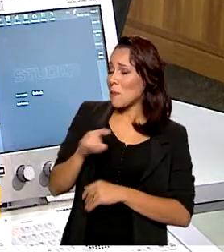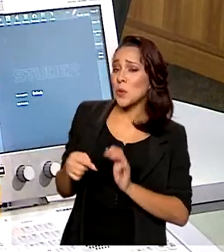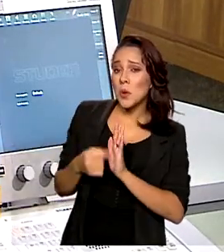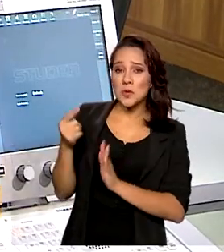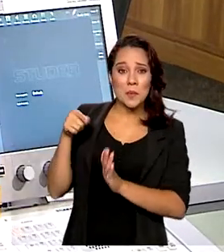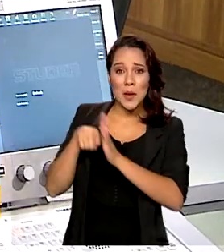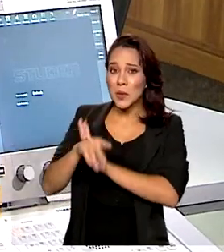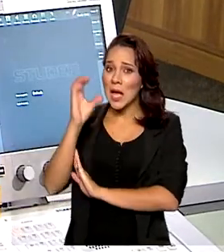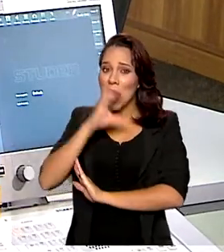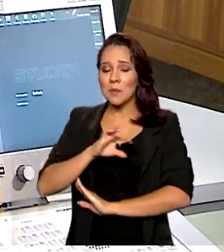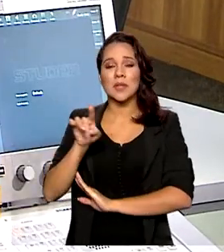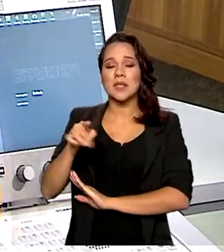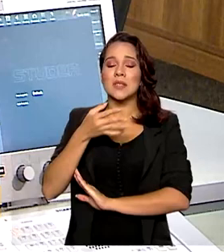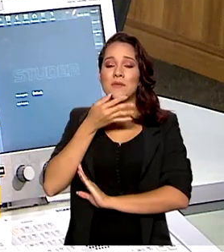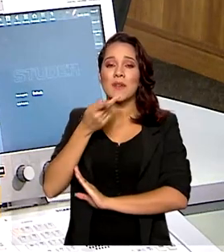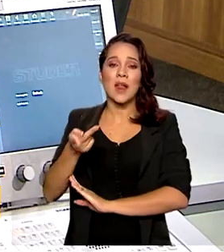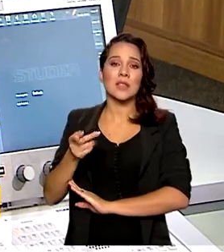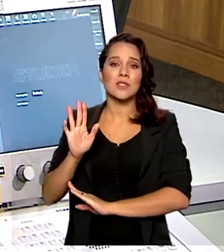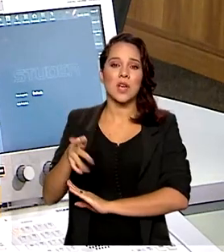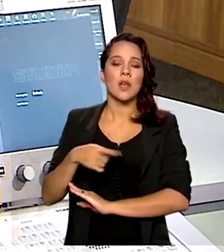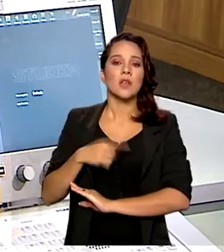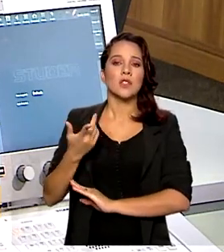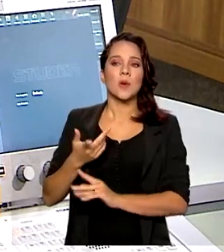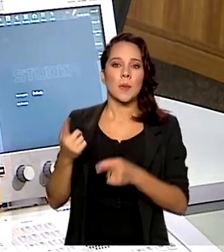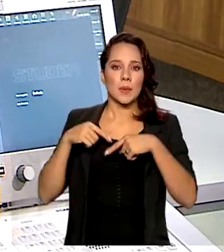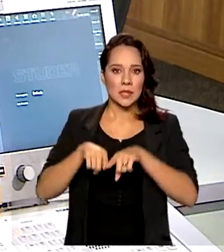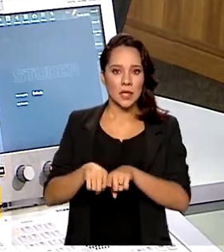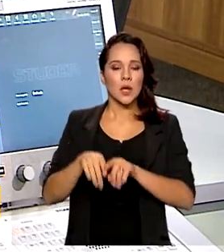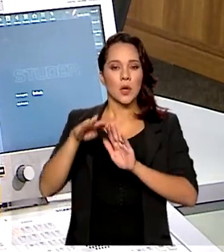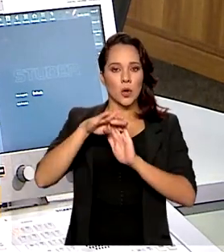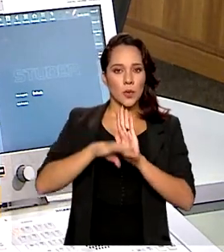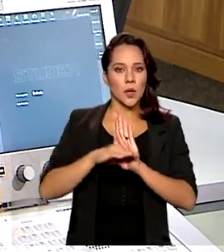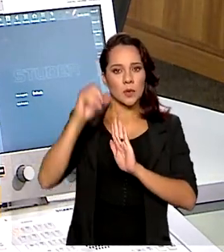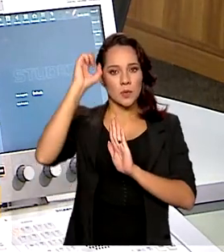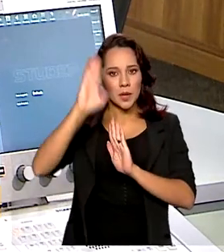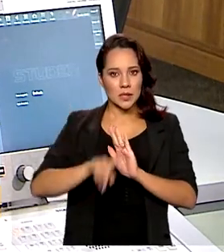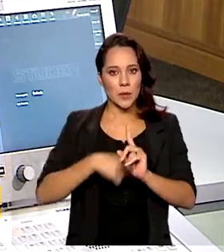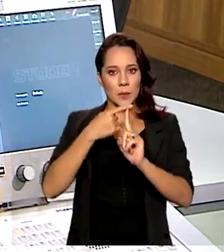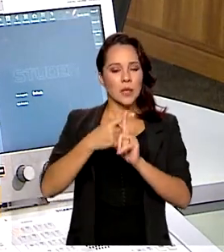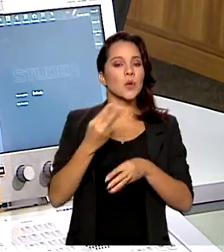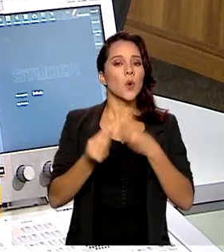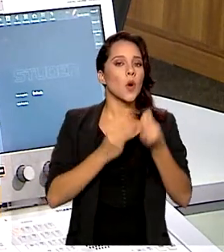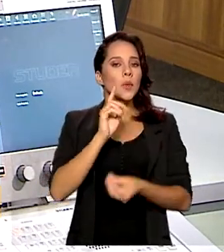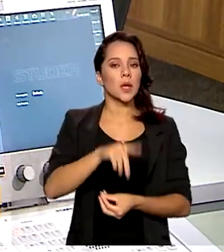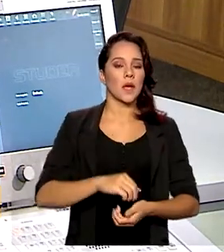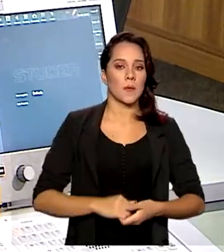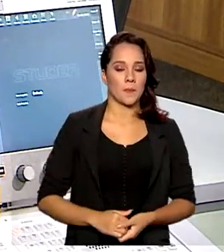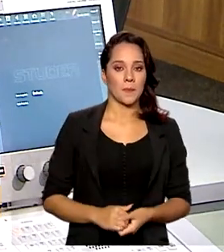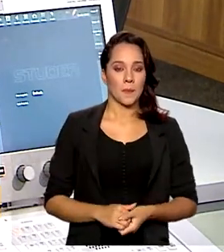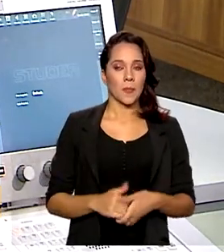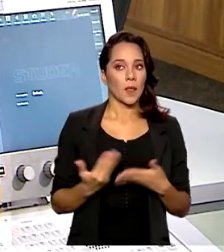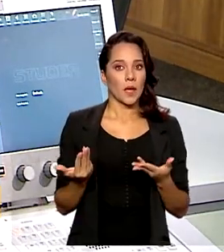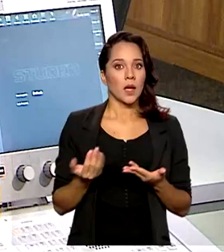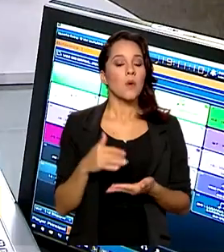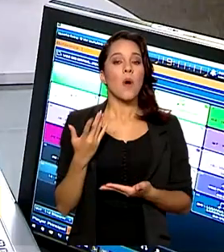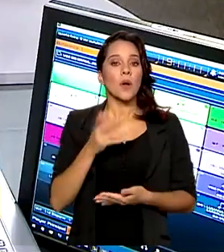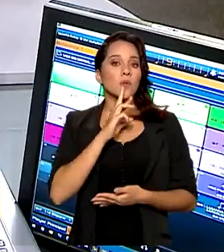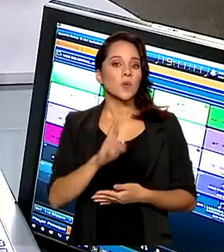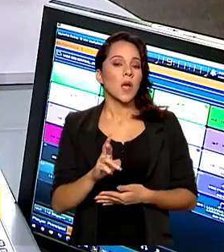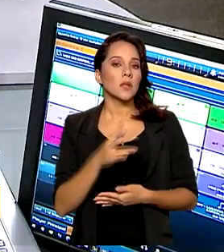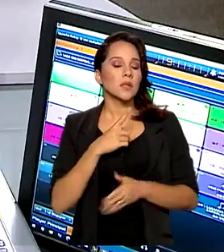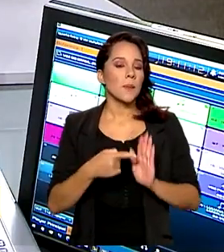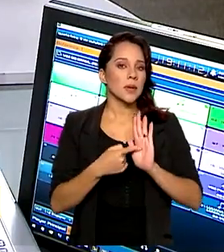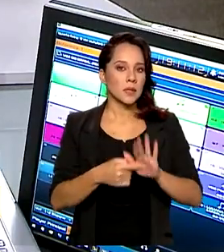última perguntinha para o senhor. Eu queria que o senhor comentasse um pouco sobre a parceria com o programa Brasil Mais. Como é que ele funciona e os resultados que vêm